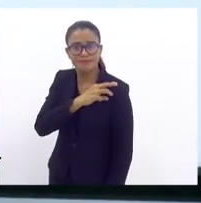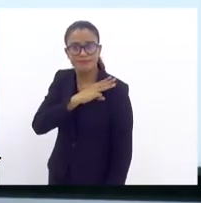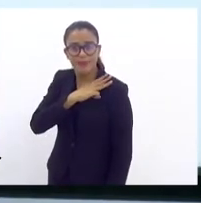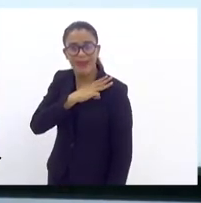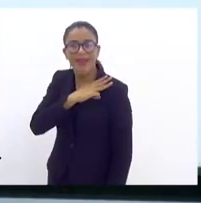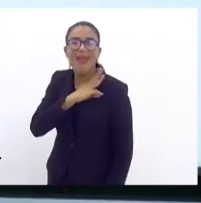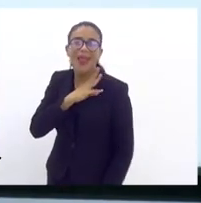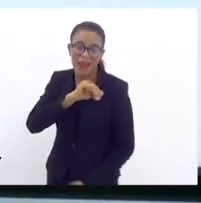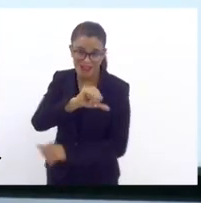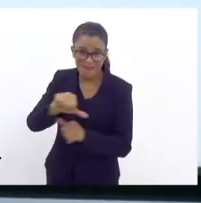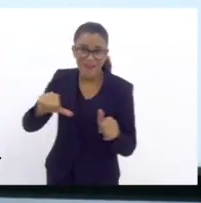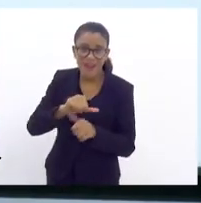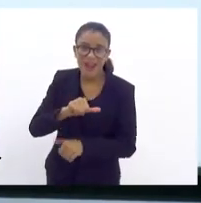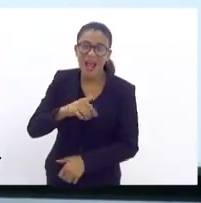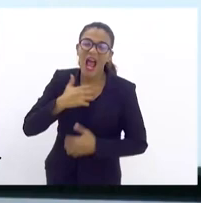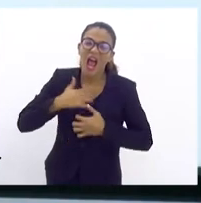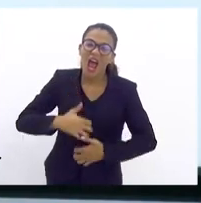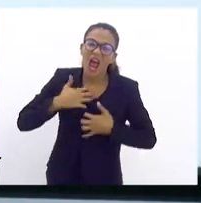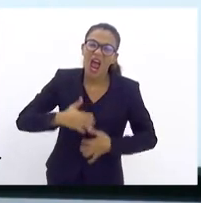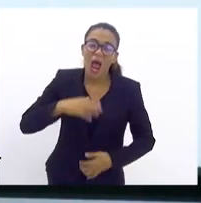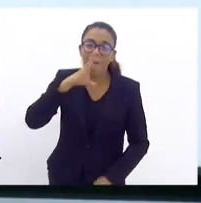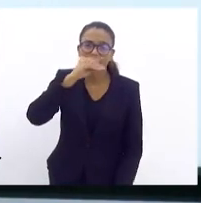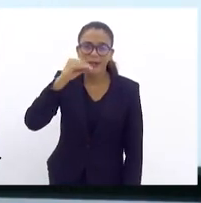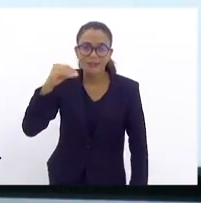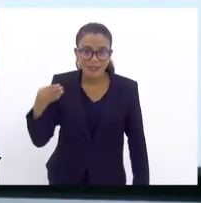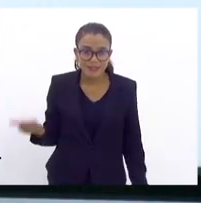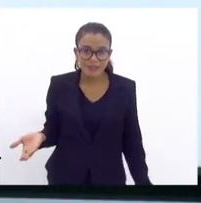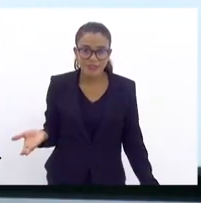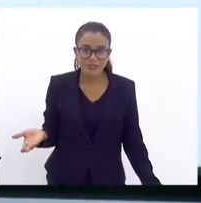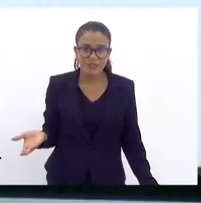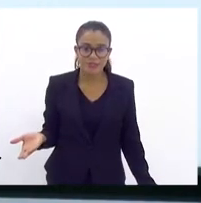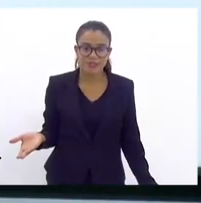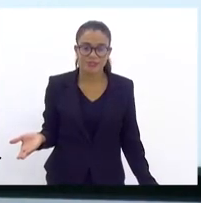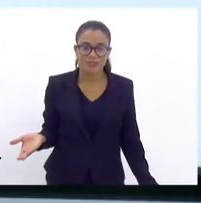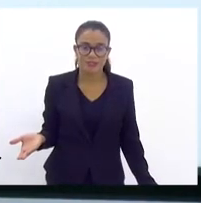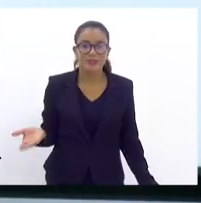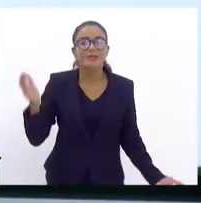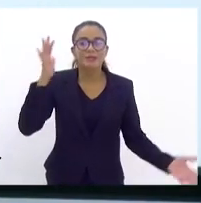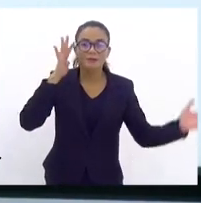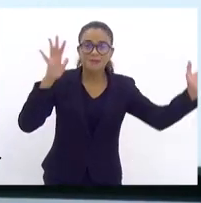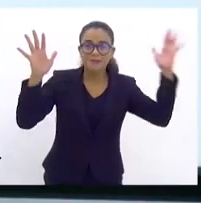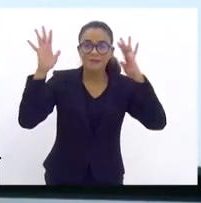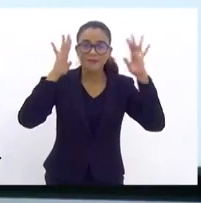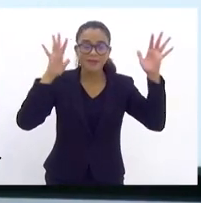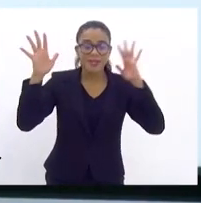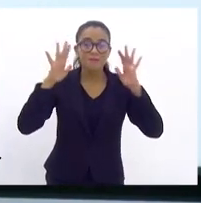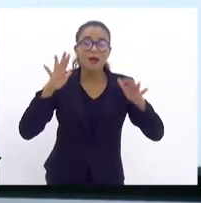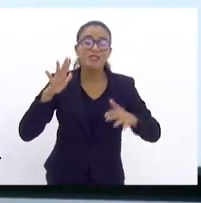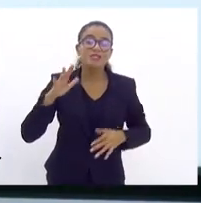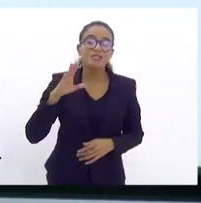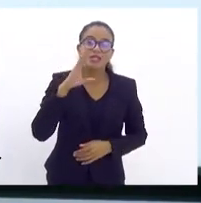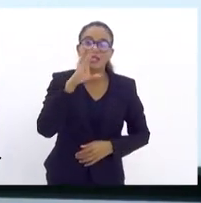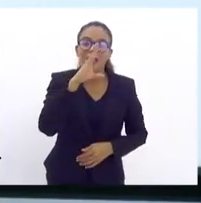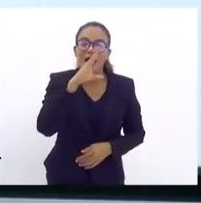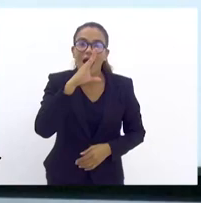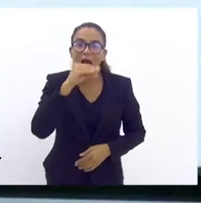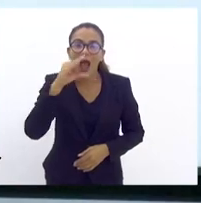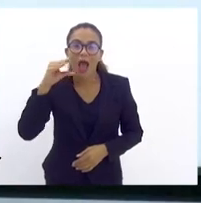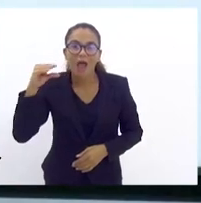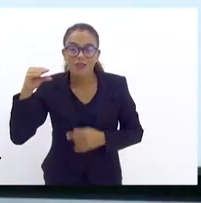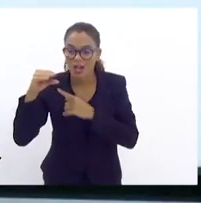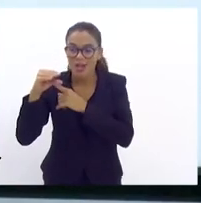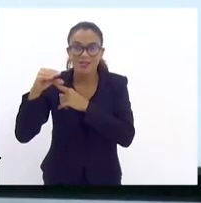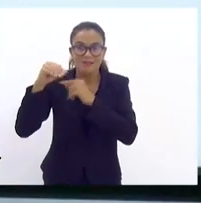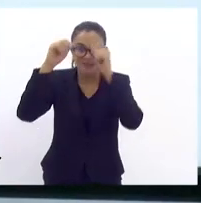aborrecente como todo mundo aqui já virou um dia imagina o autismo na adolescência cheio de hormônios